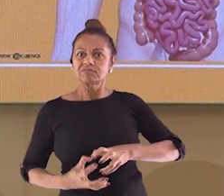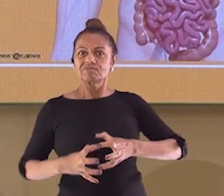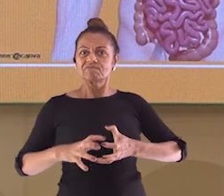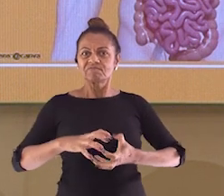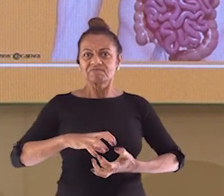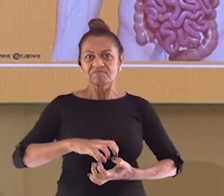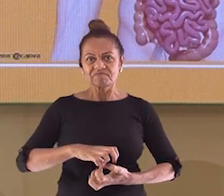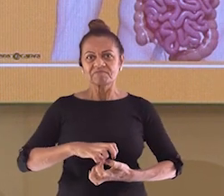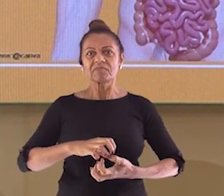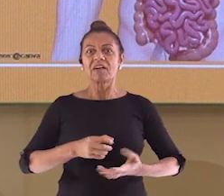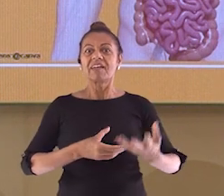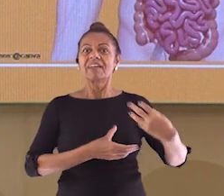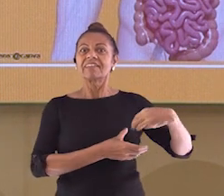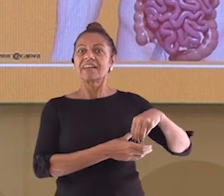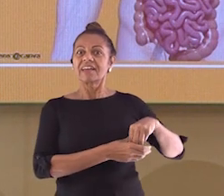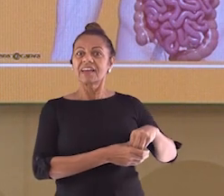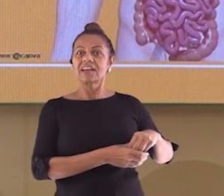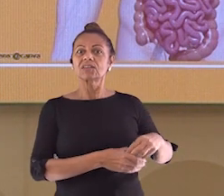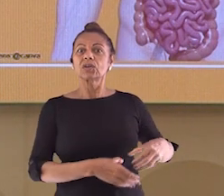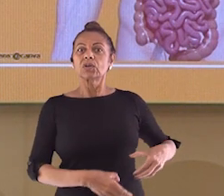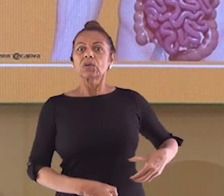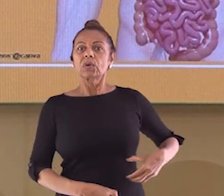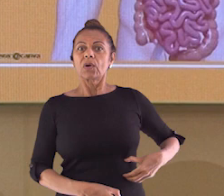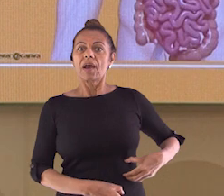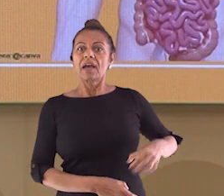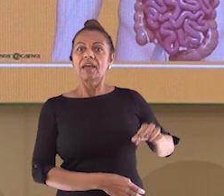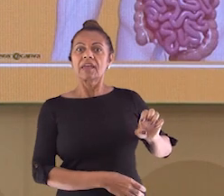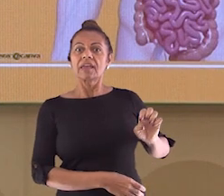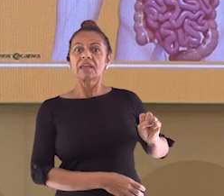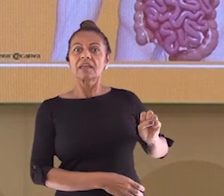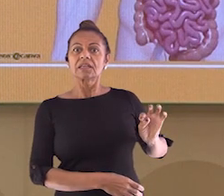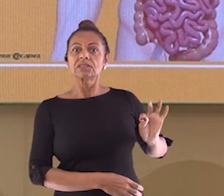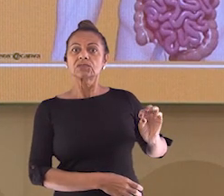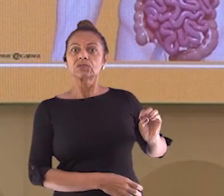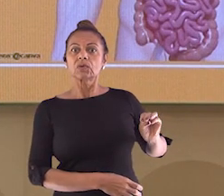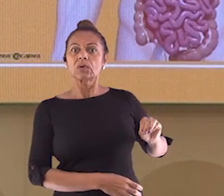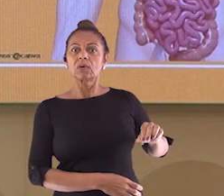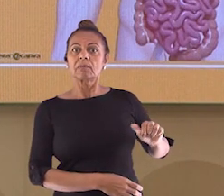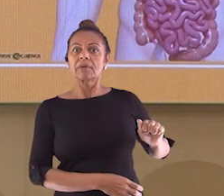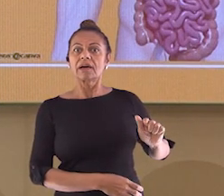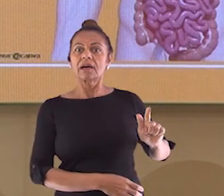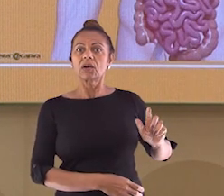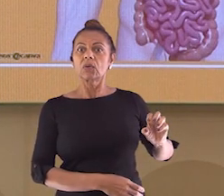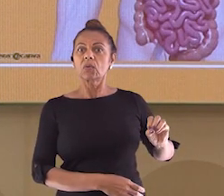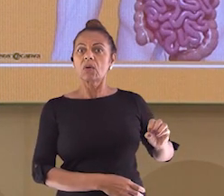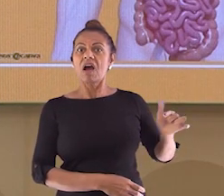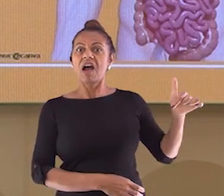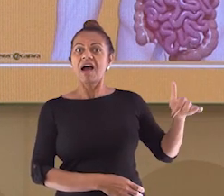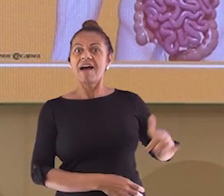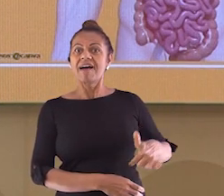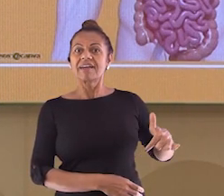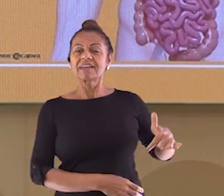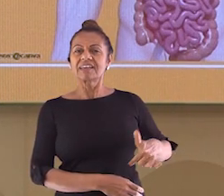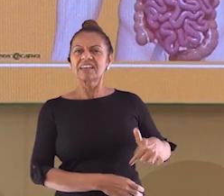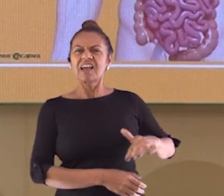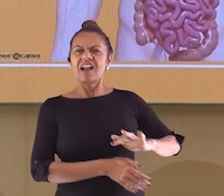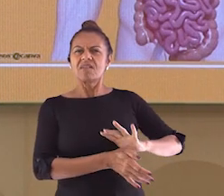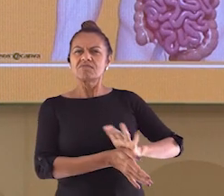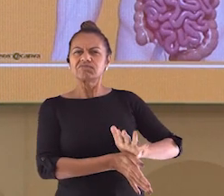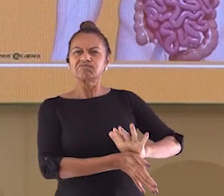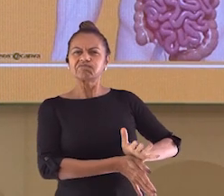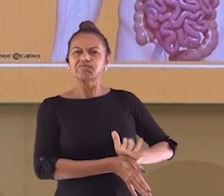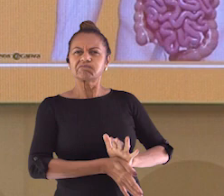alimentar. Já no estômago, este alimento, ele sofre a ação de degradação por parte do